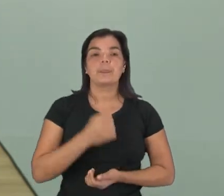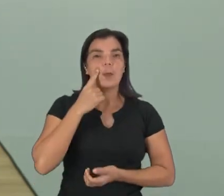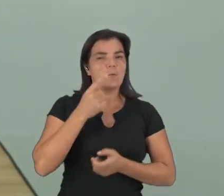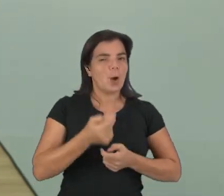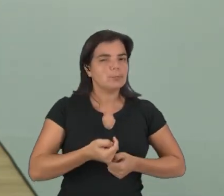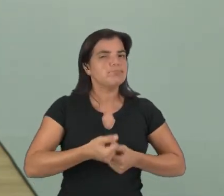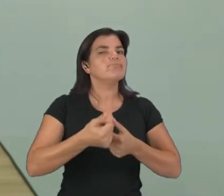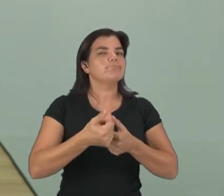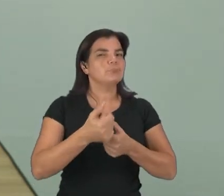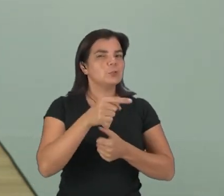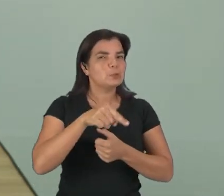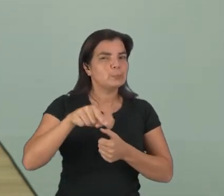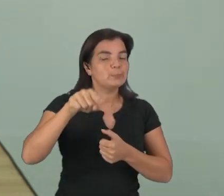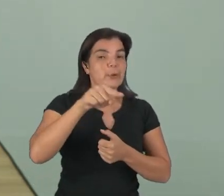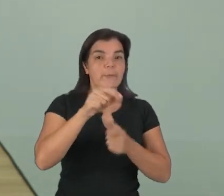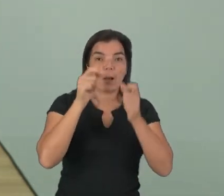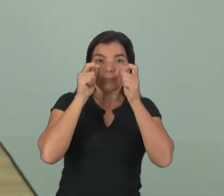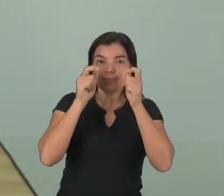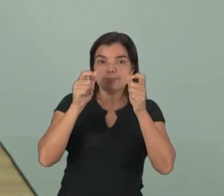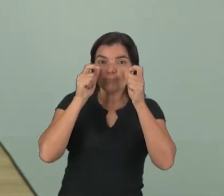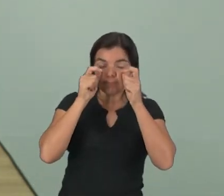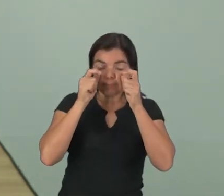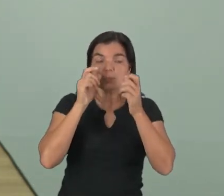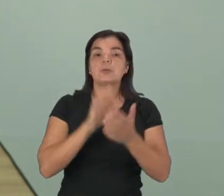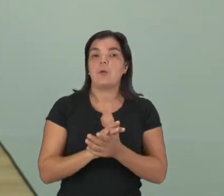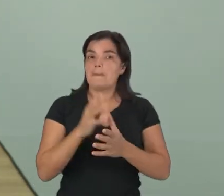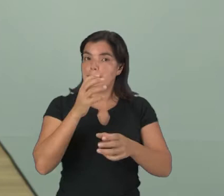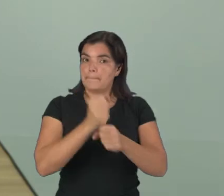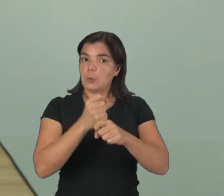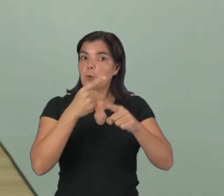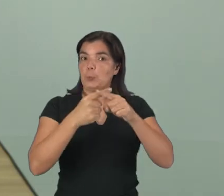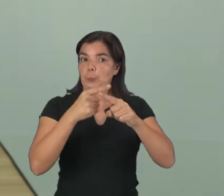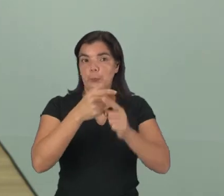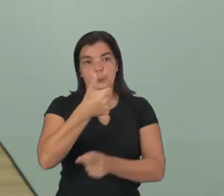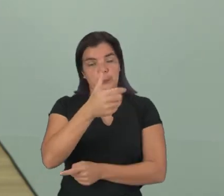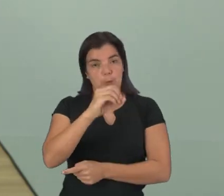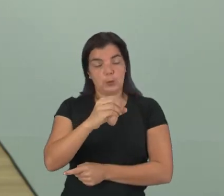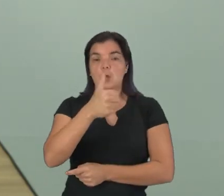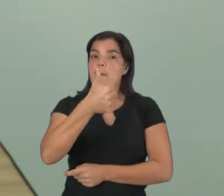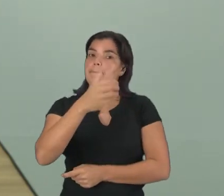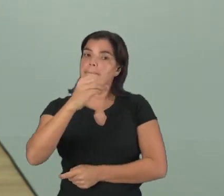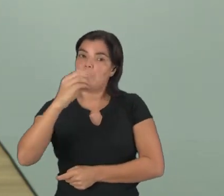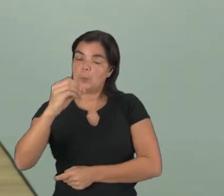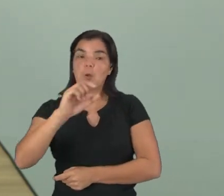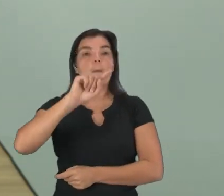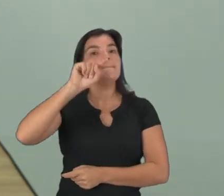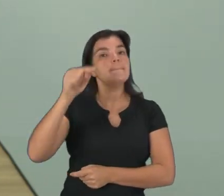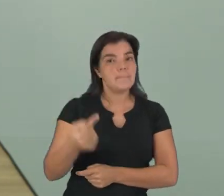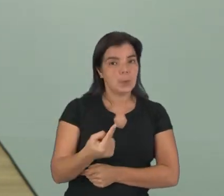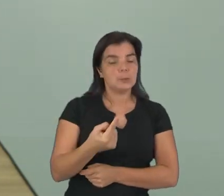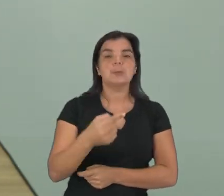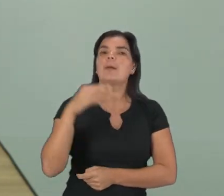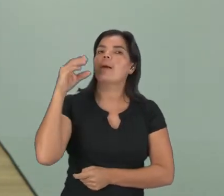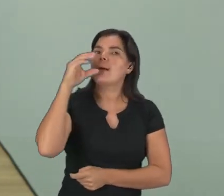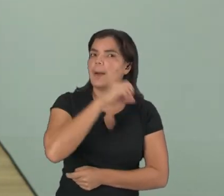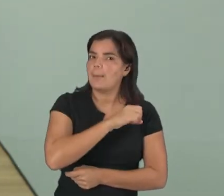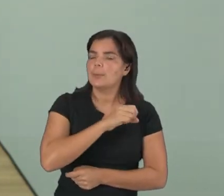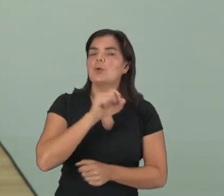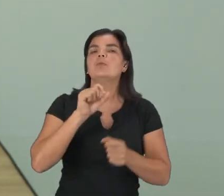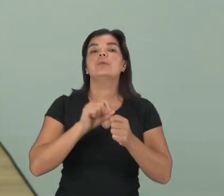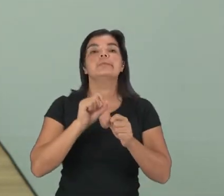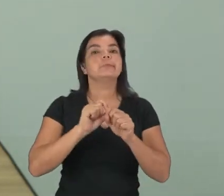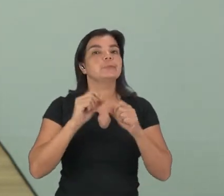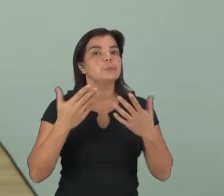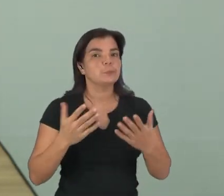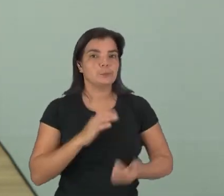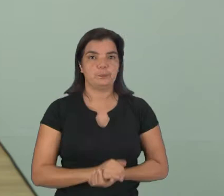uma dica aí para você fazer essas contas multiplicado por 10, por 100, por 1000 ser mais rápido. O que você vai